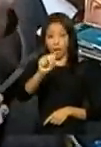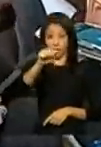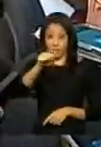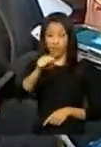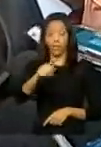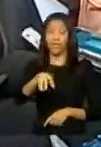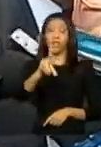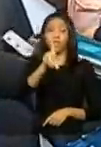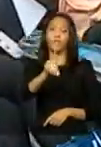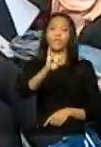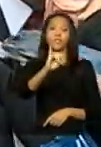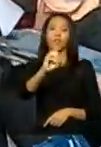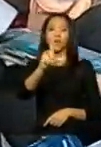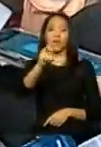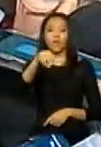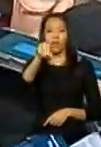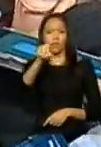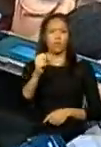um procedimento